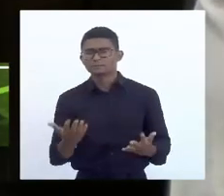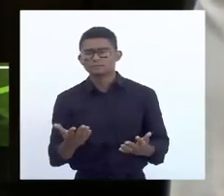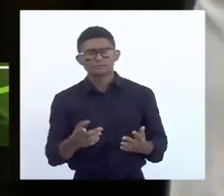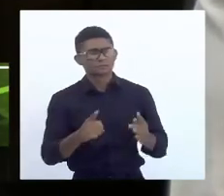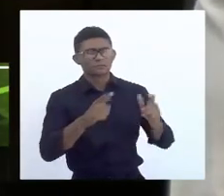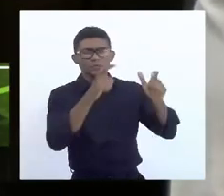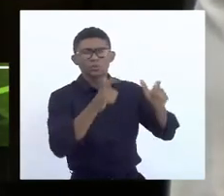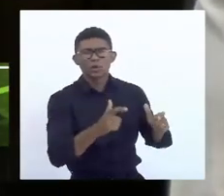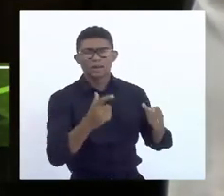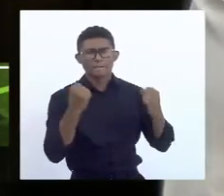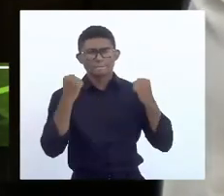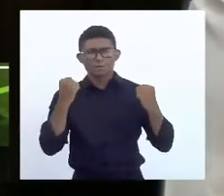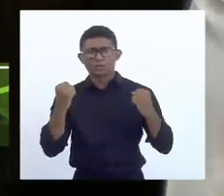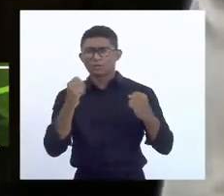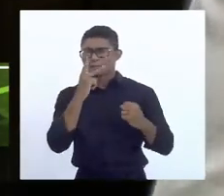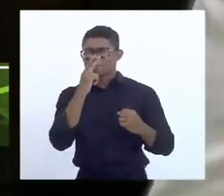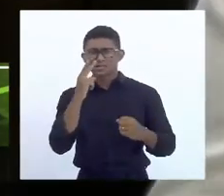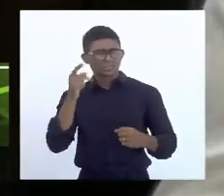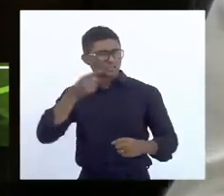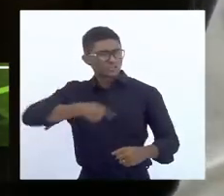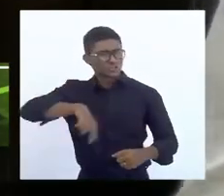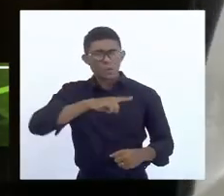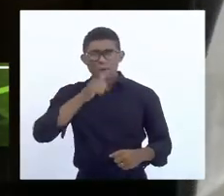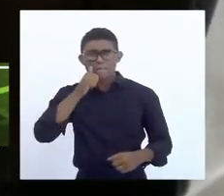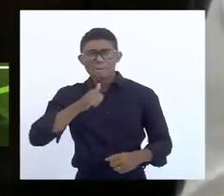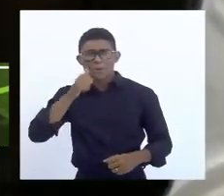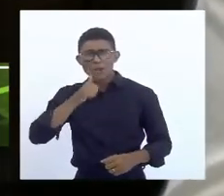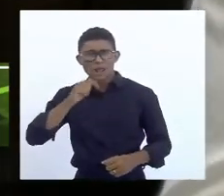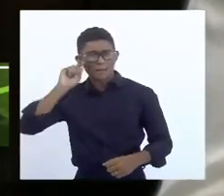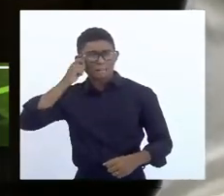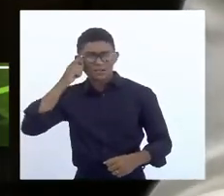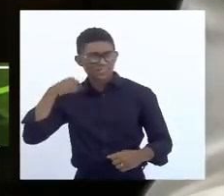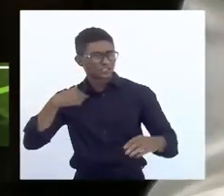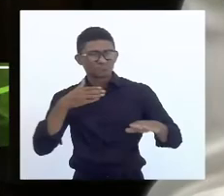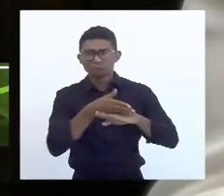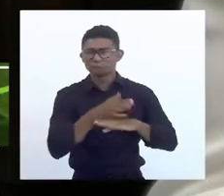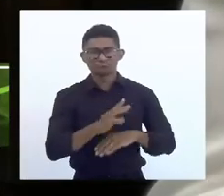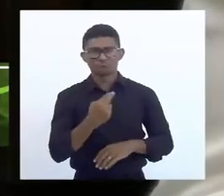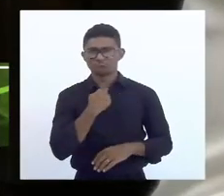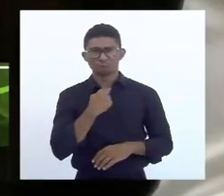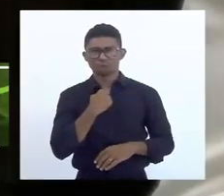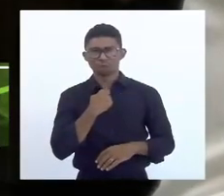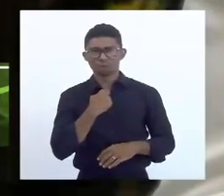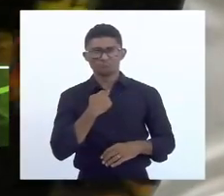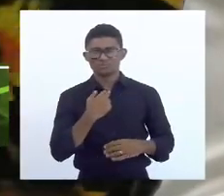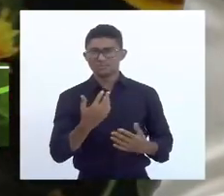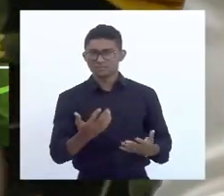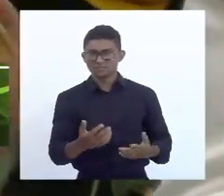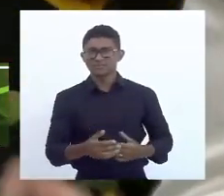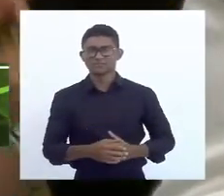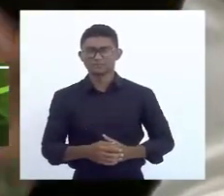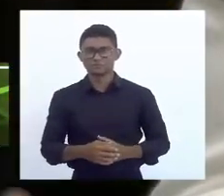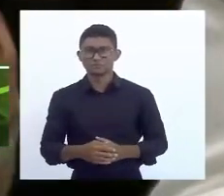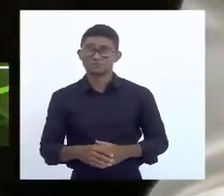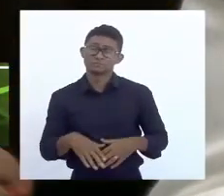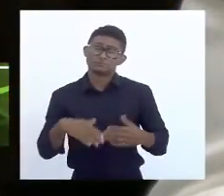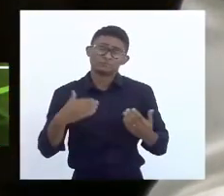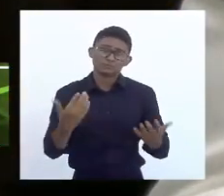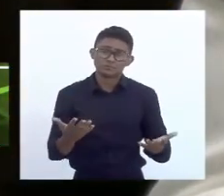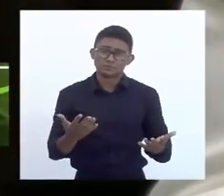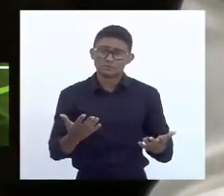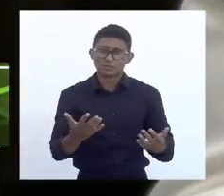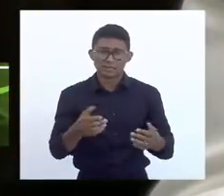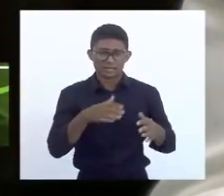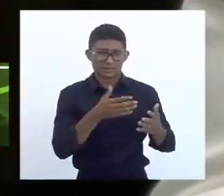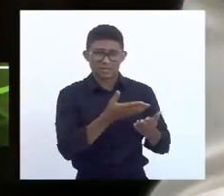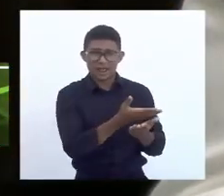lugar para a mulher negra. Lugar público não é entendido como lugar para a mulher e para a mulher negra. E isso produz um